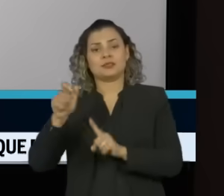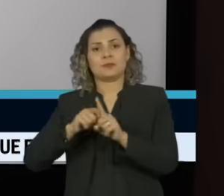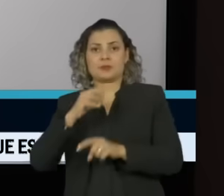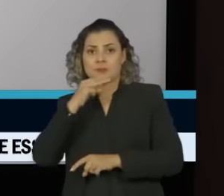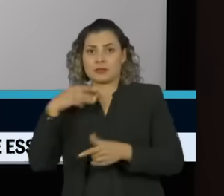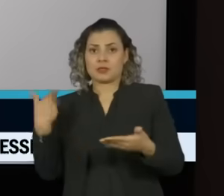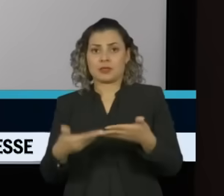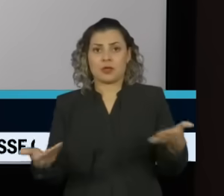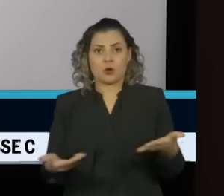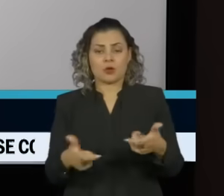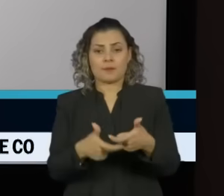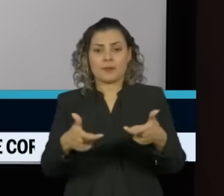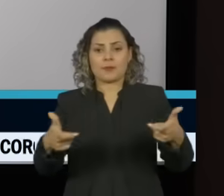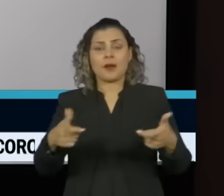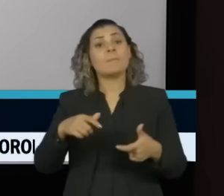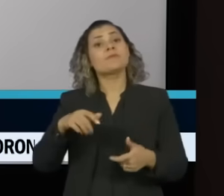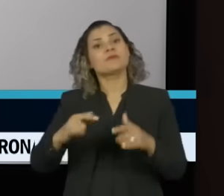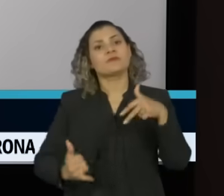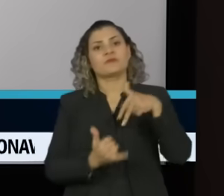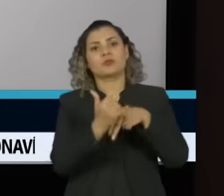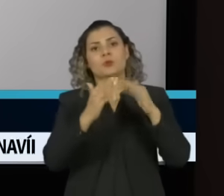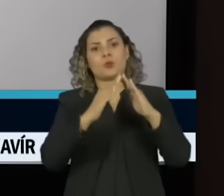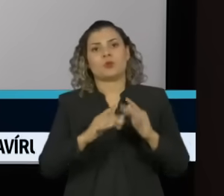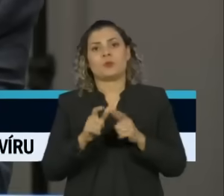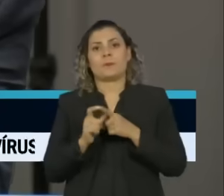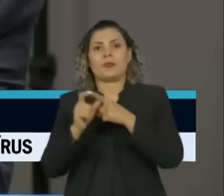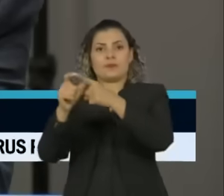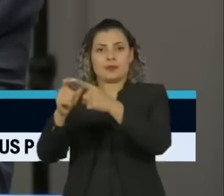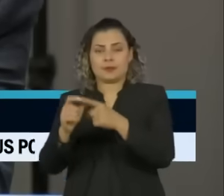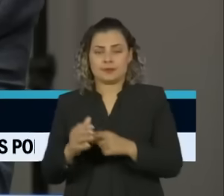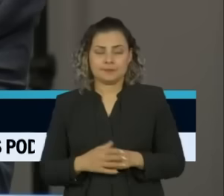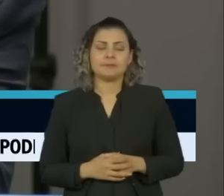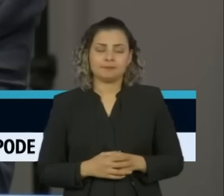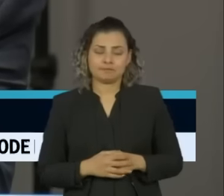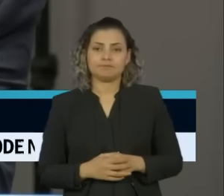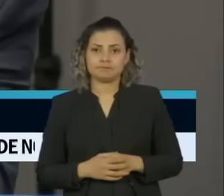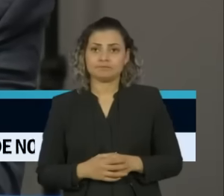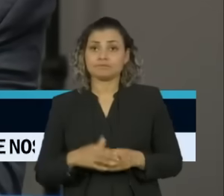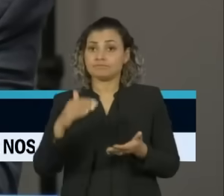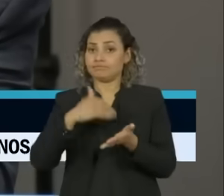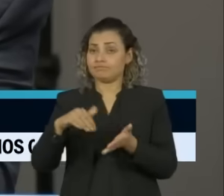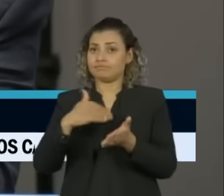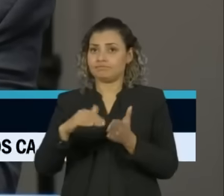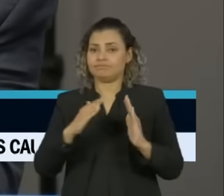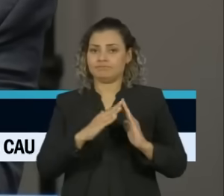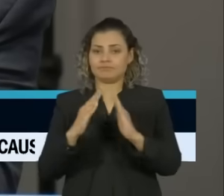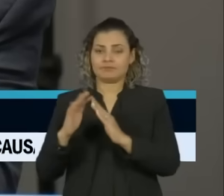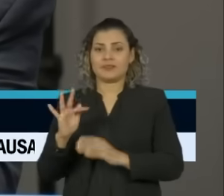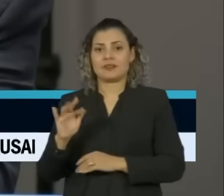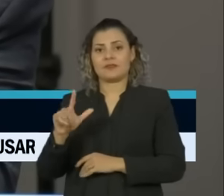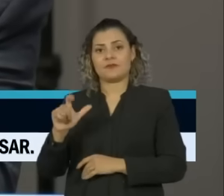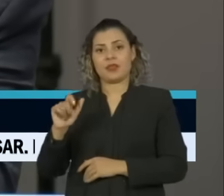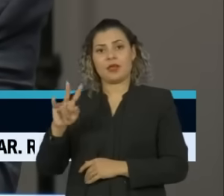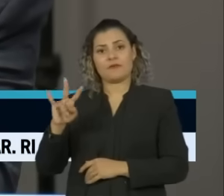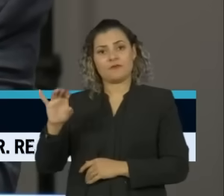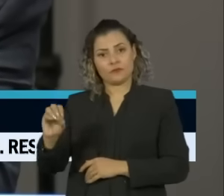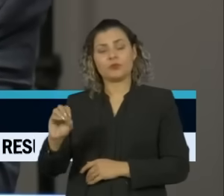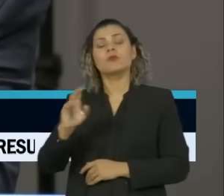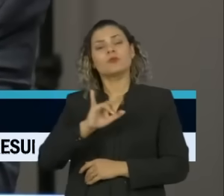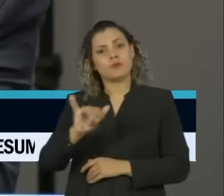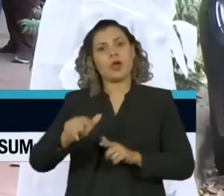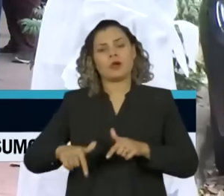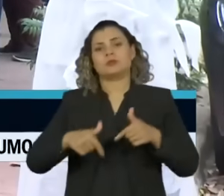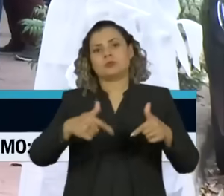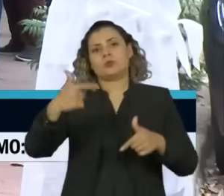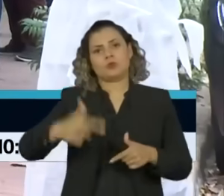março. As maiores vítimas são os moradores da periferia. O secretário estadual de Habitação, Flávio Amari, diz que repetirá ações